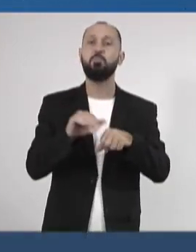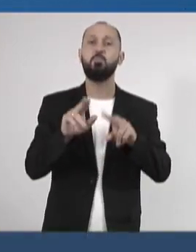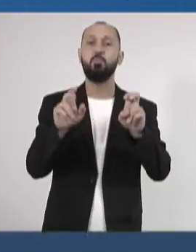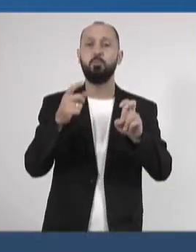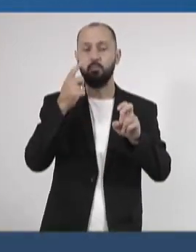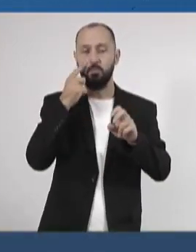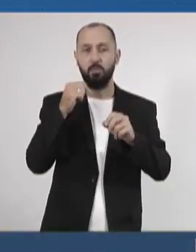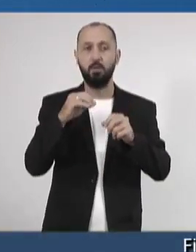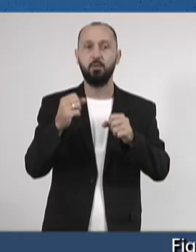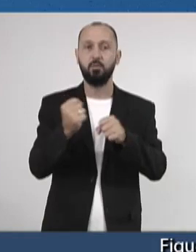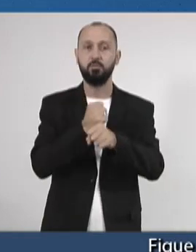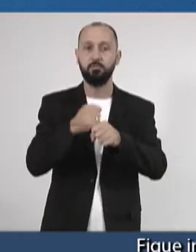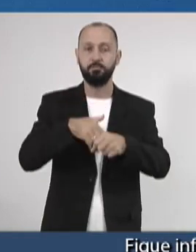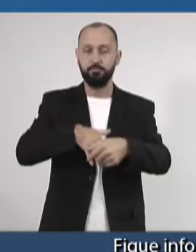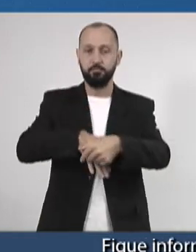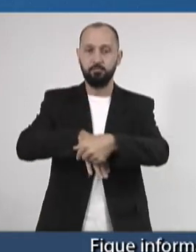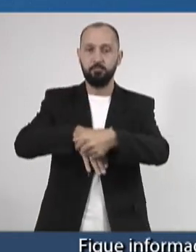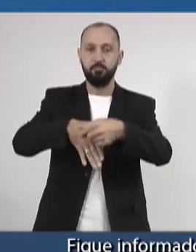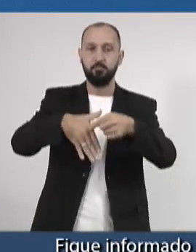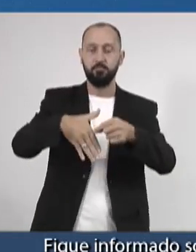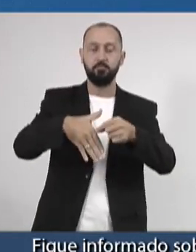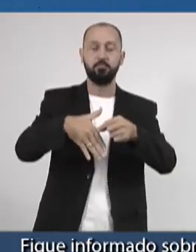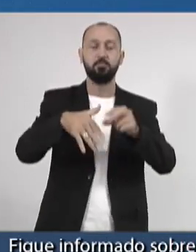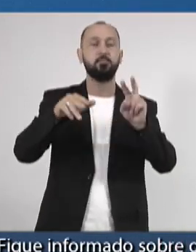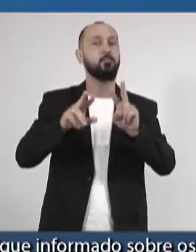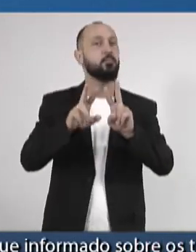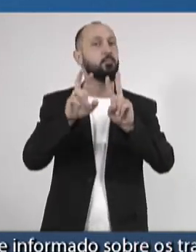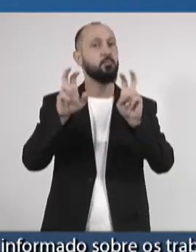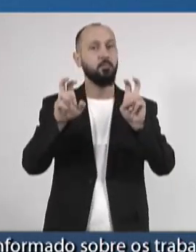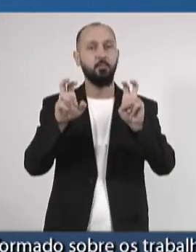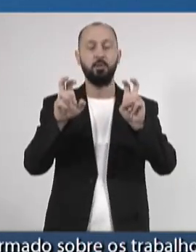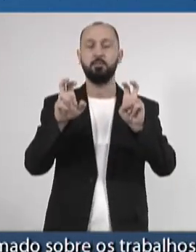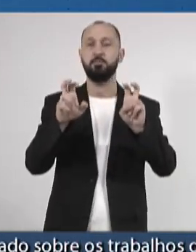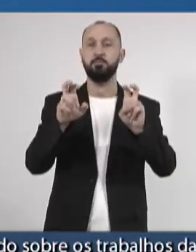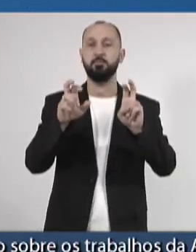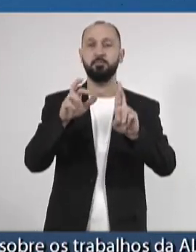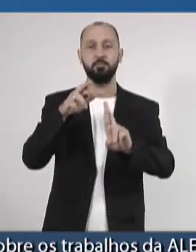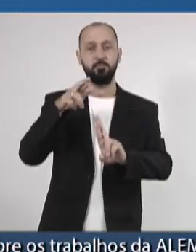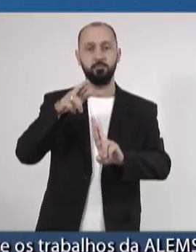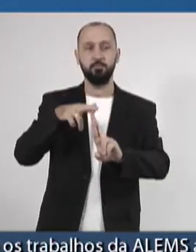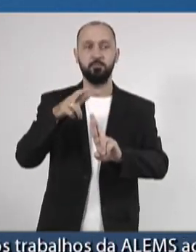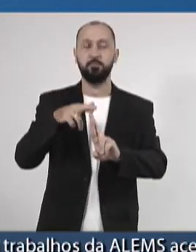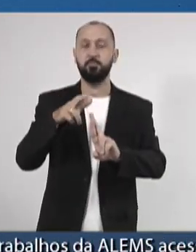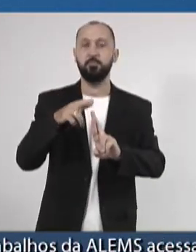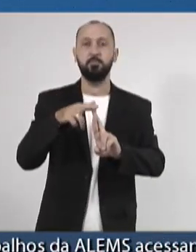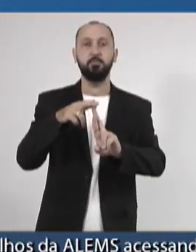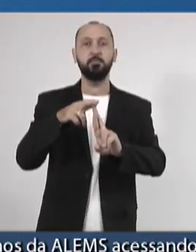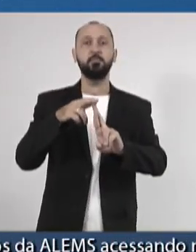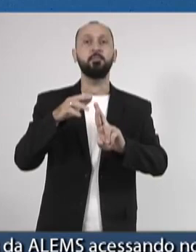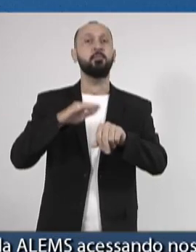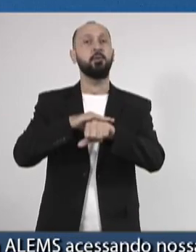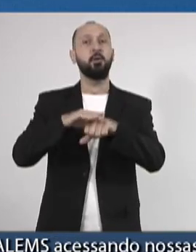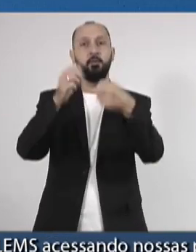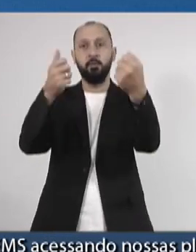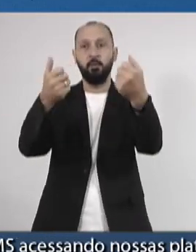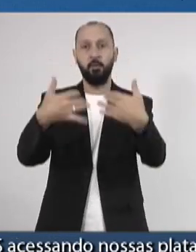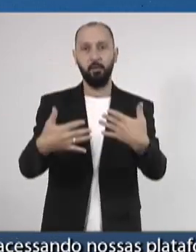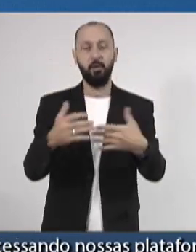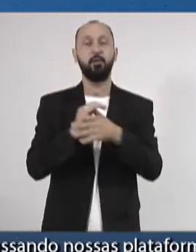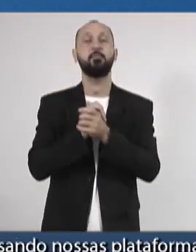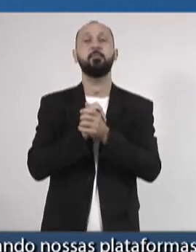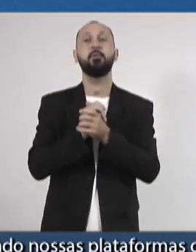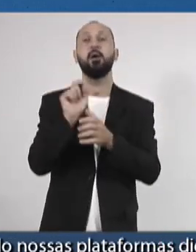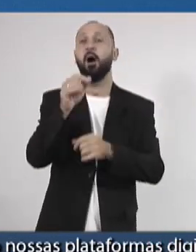da bioceânica. Esse é um tema muito, muito relevante. E eu disse que